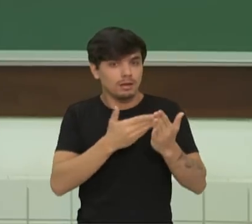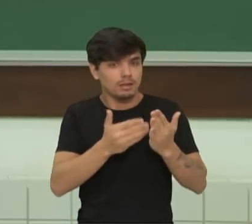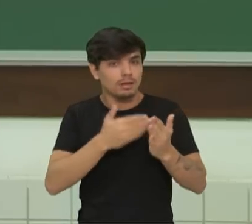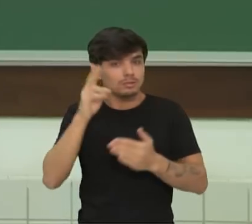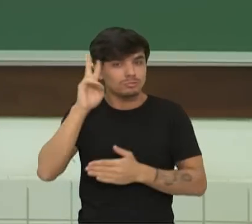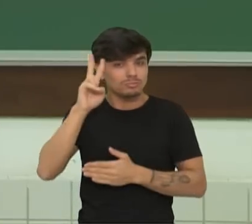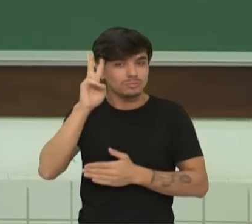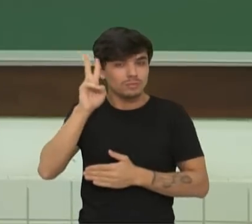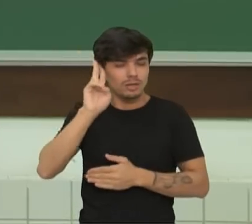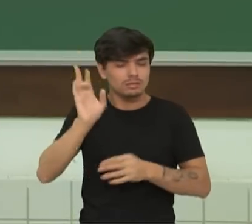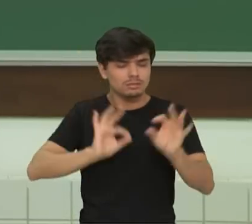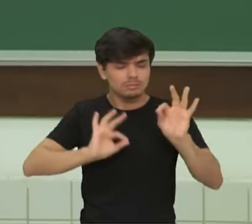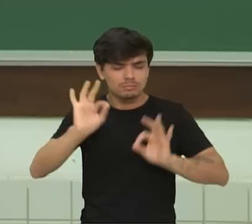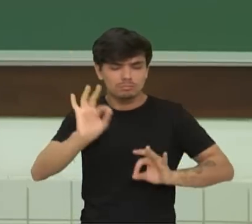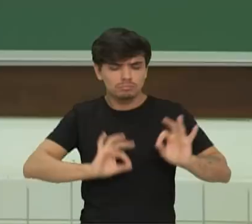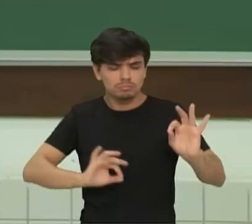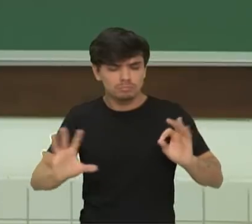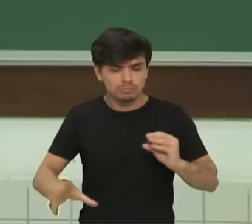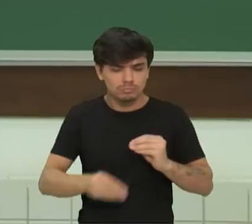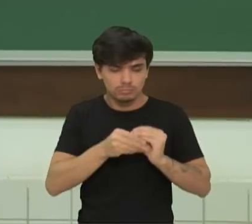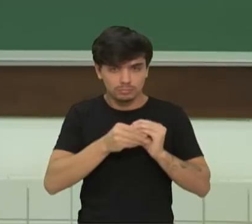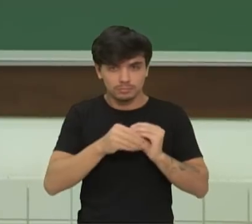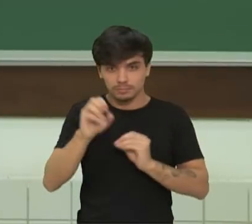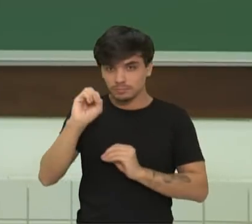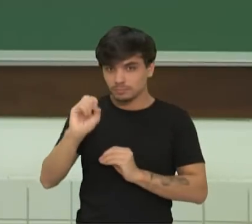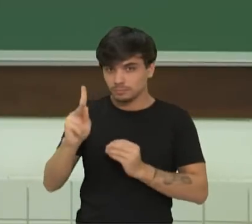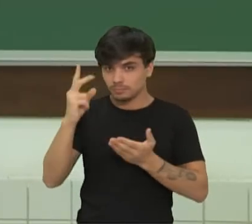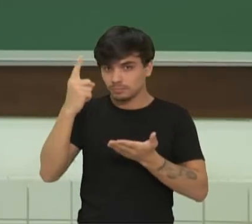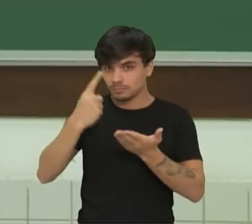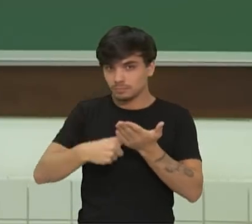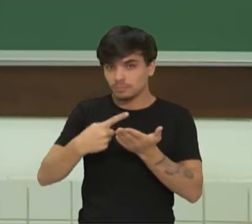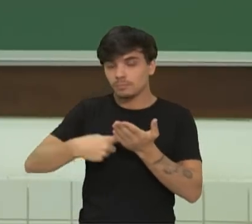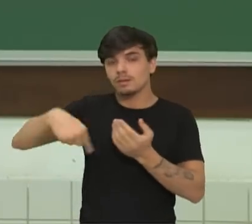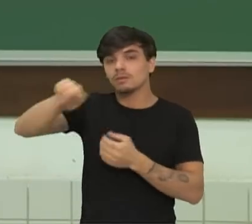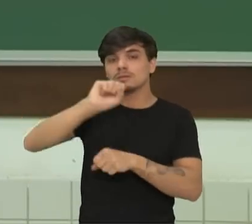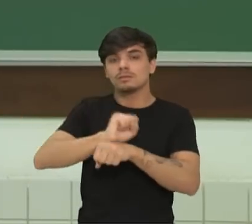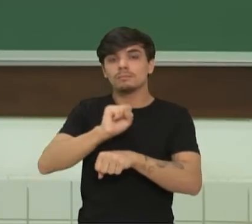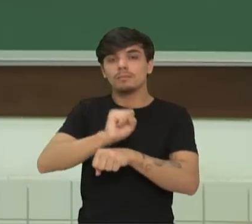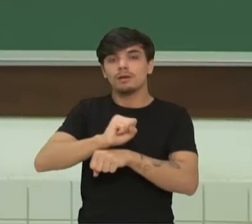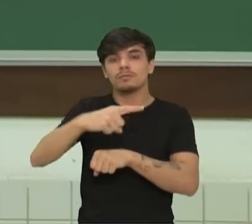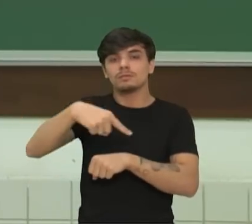vocês vai estar todo completo. Combinado? Espero vocês